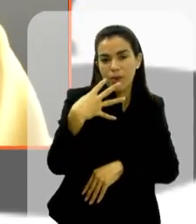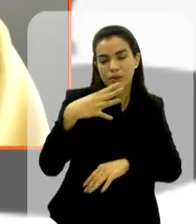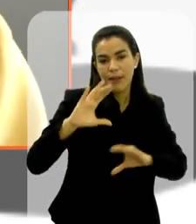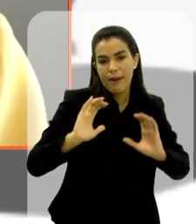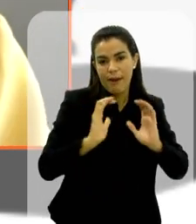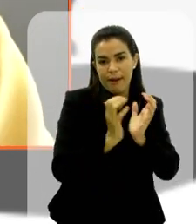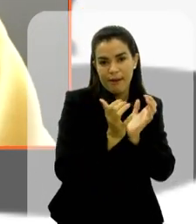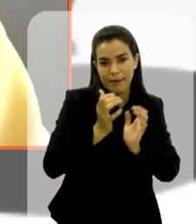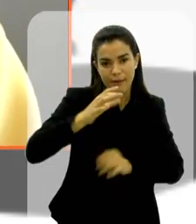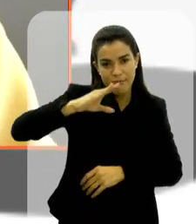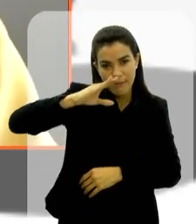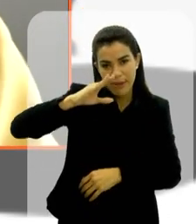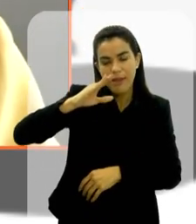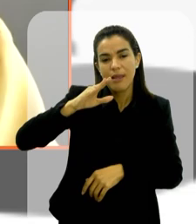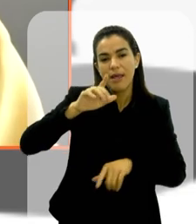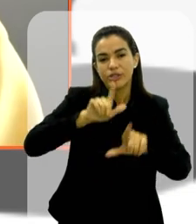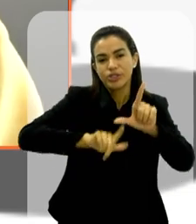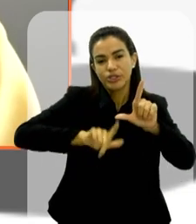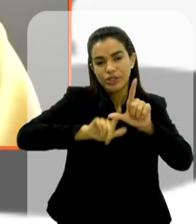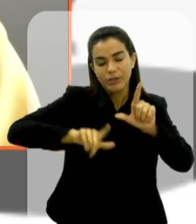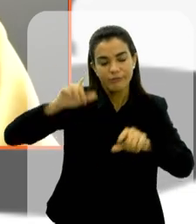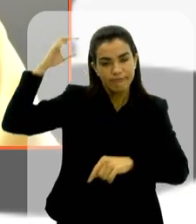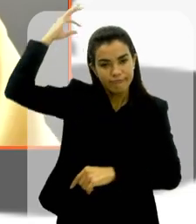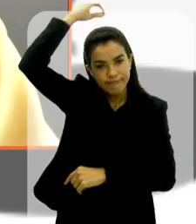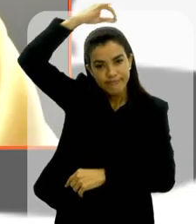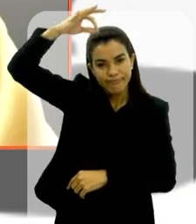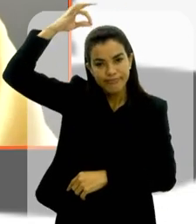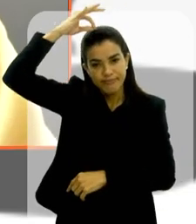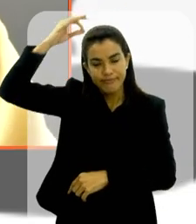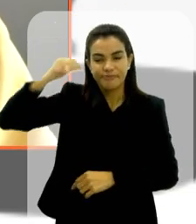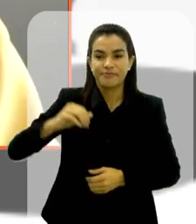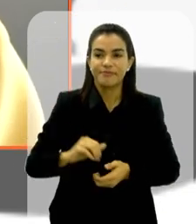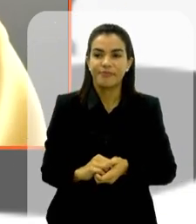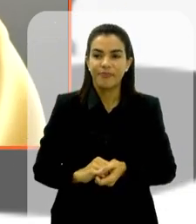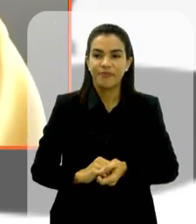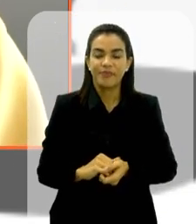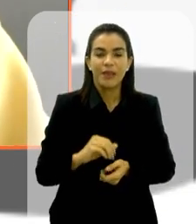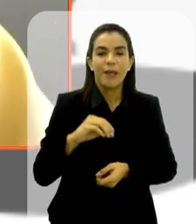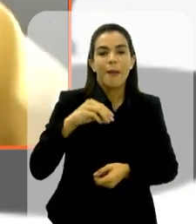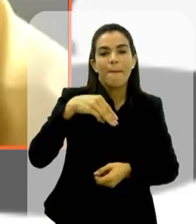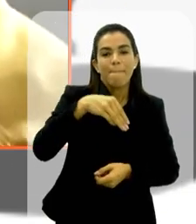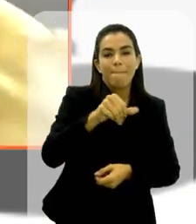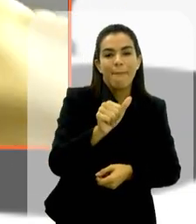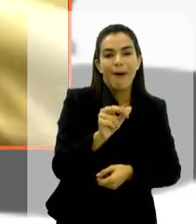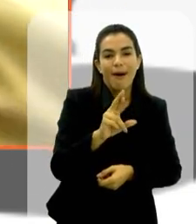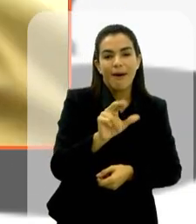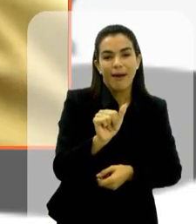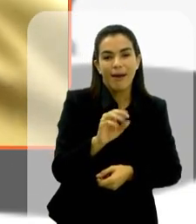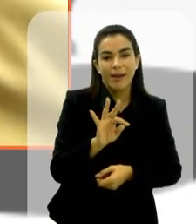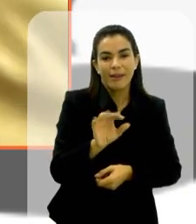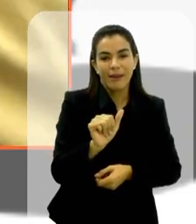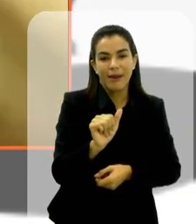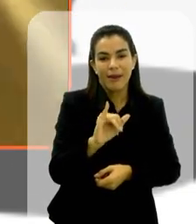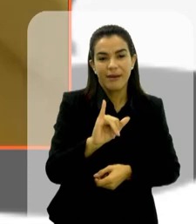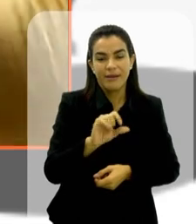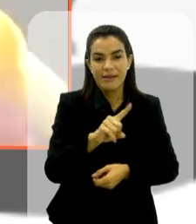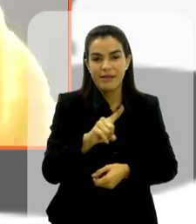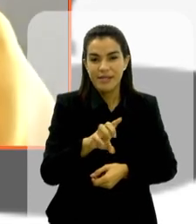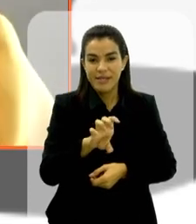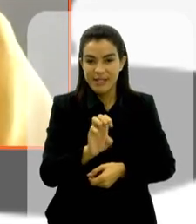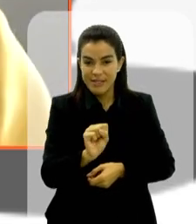Santo, desde Conceição da Barra, passando Uau! por Marataízes, por